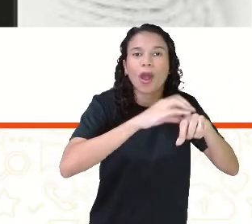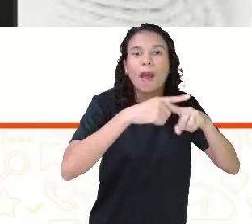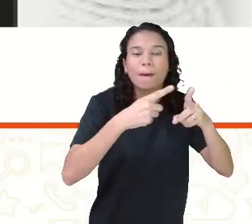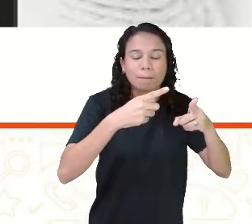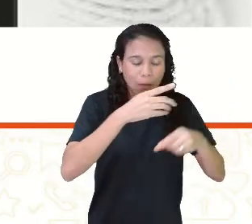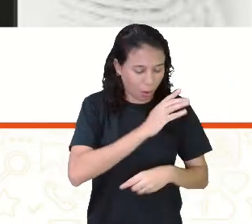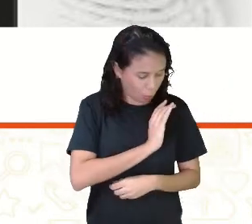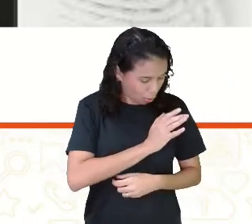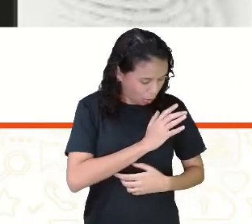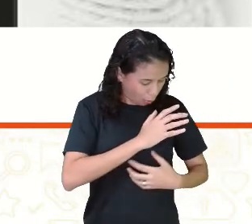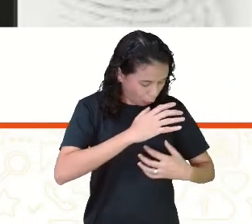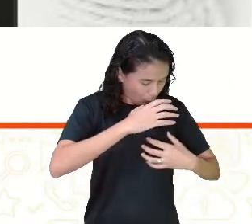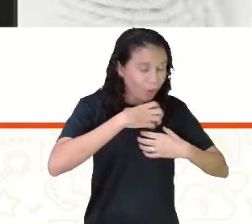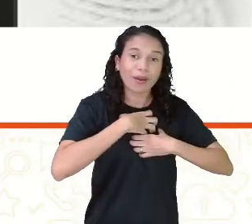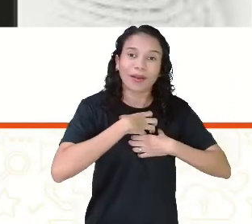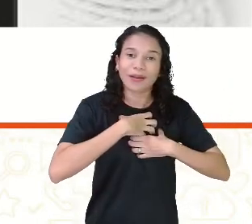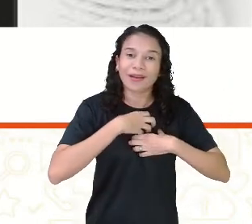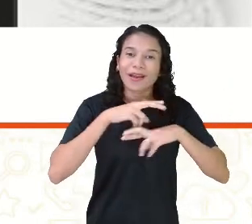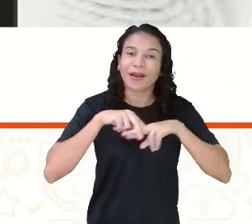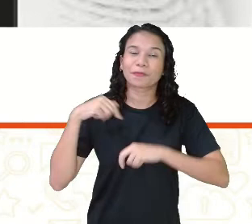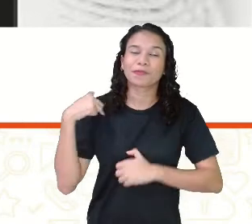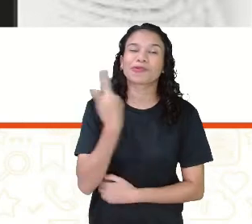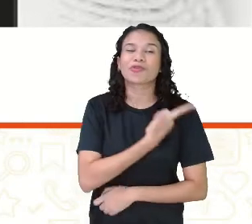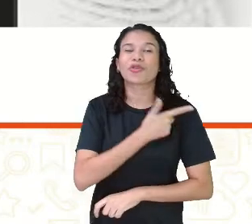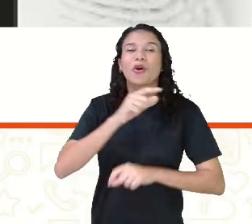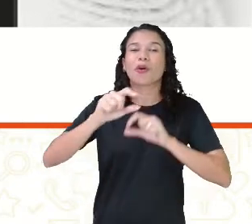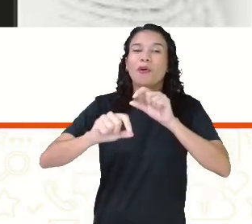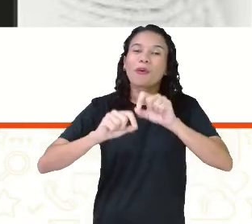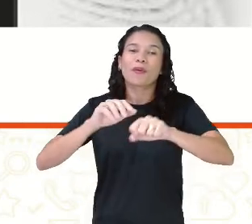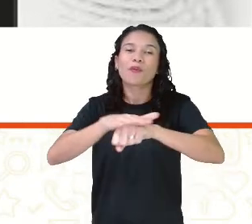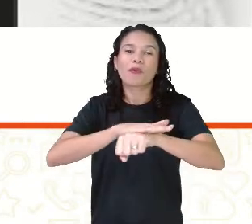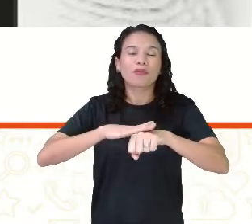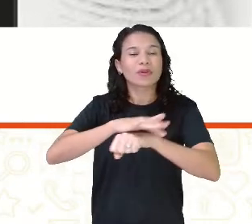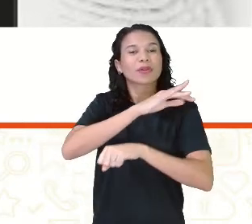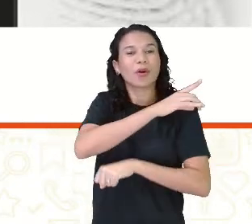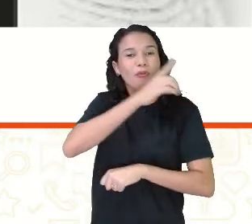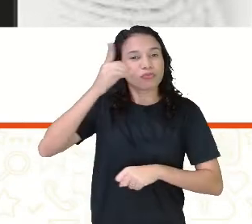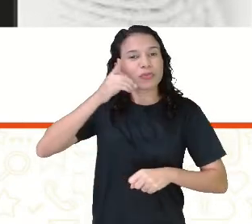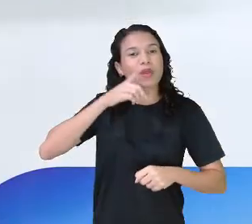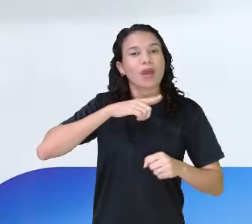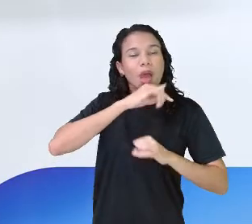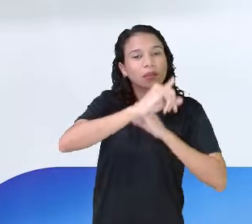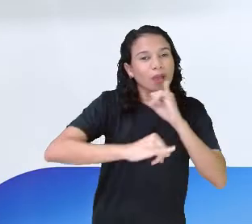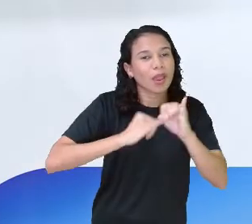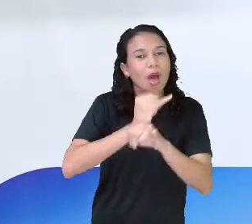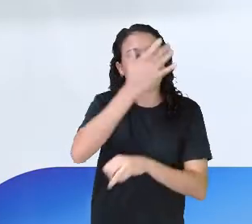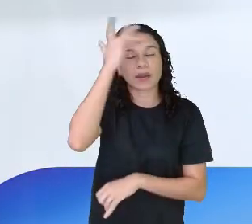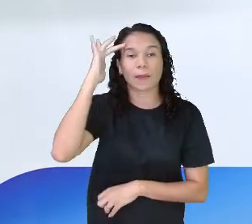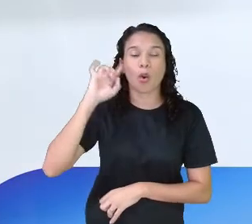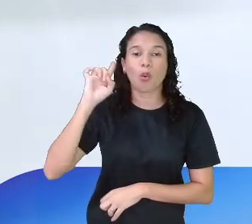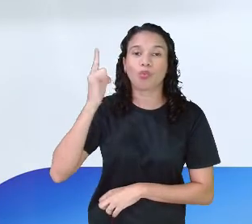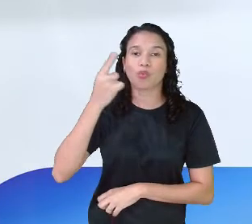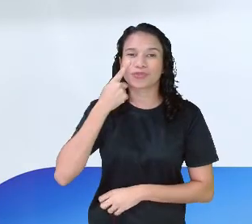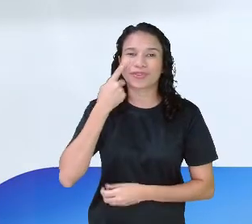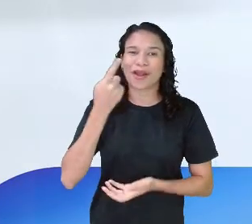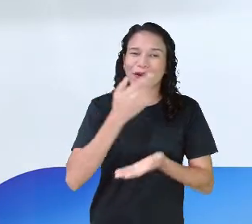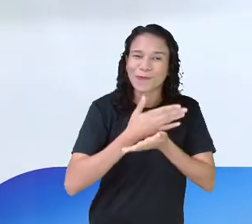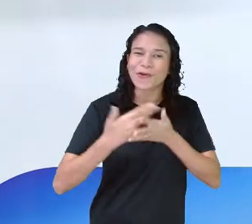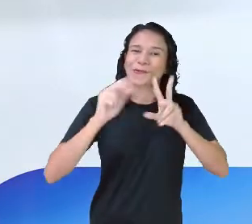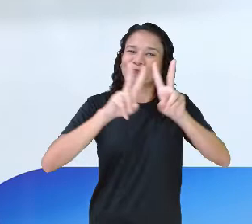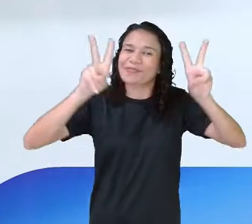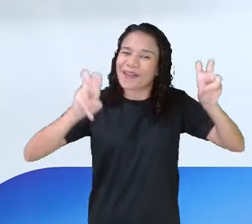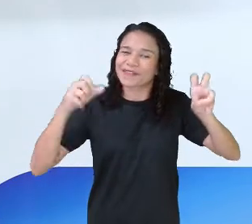as sente. Então a gente vai começar falando sobre o Dia Mundial da Pessoa Surdo-Cega, né, a partir dessa linda frase, para que a